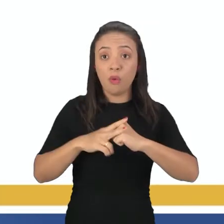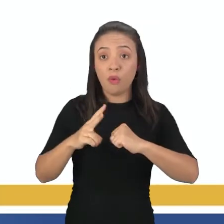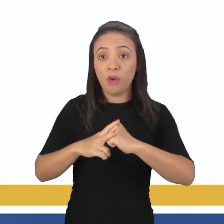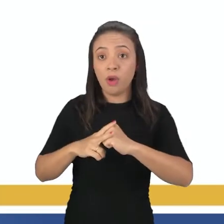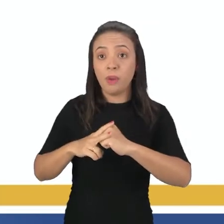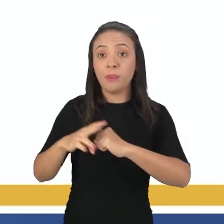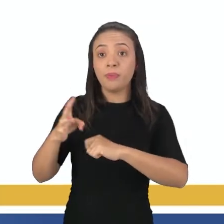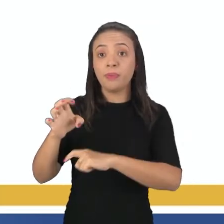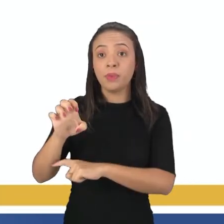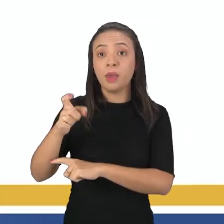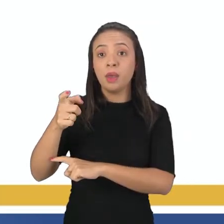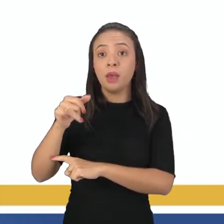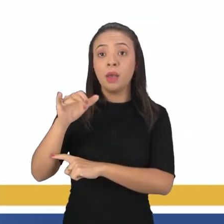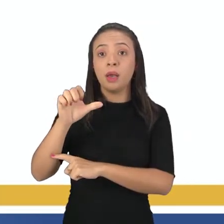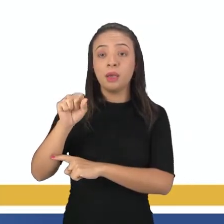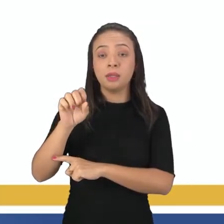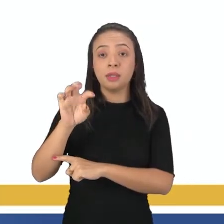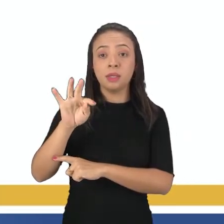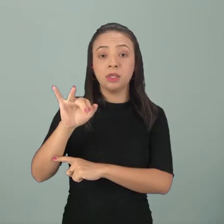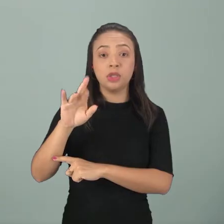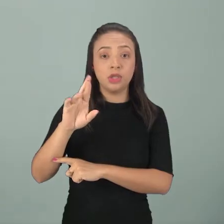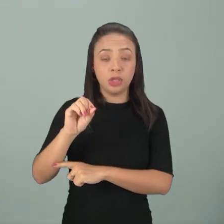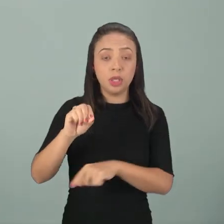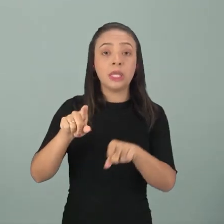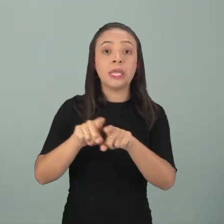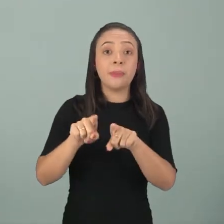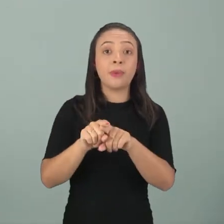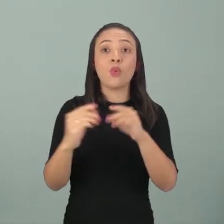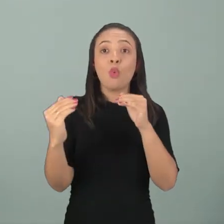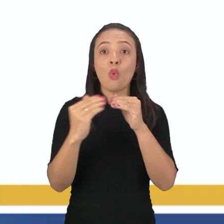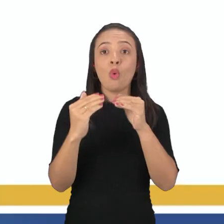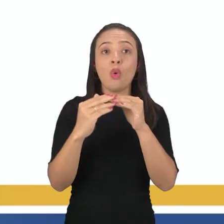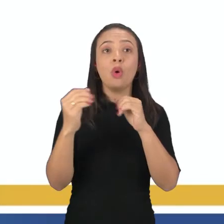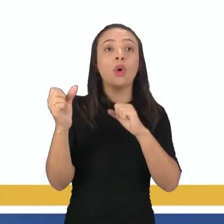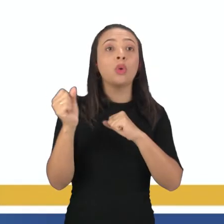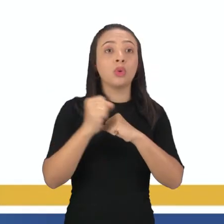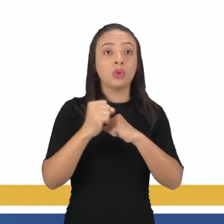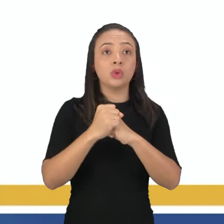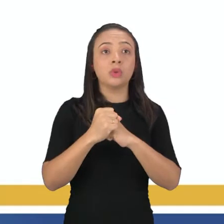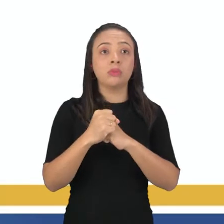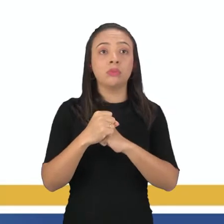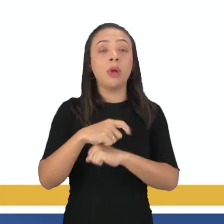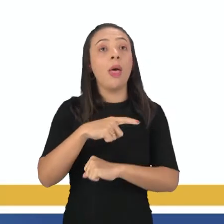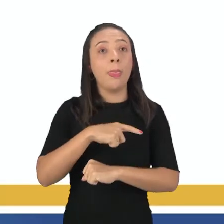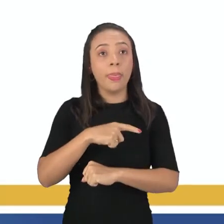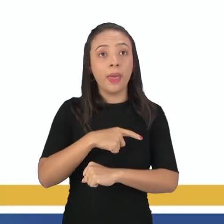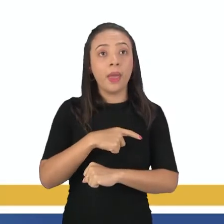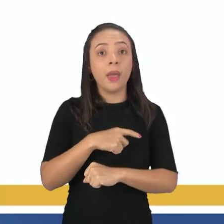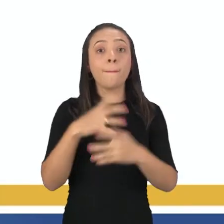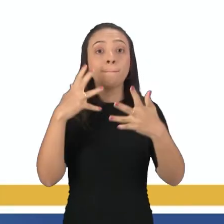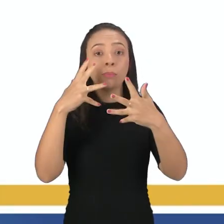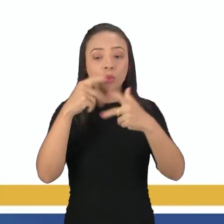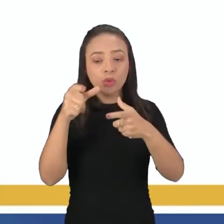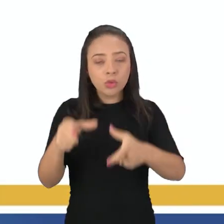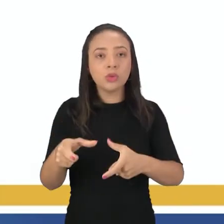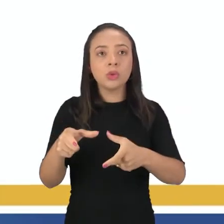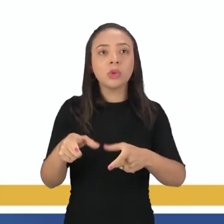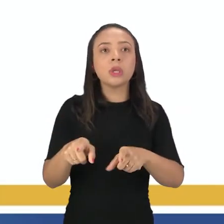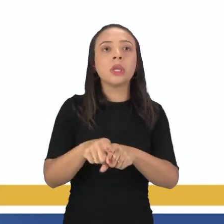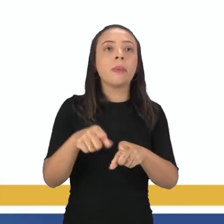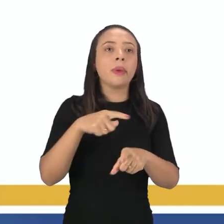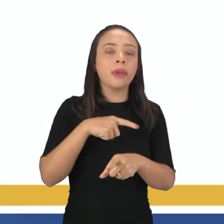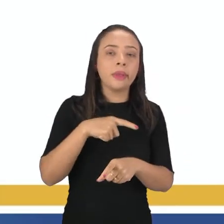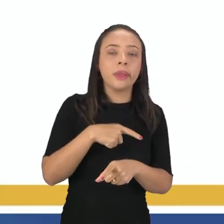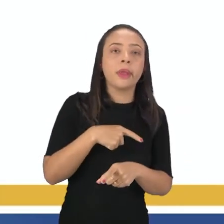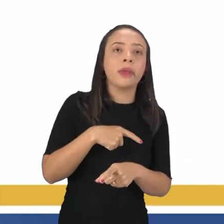na frase, ele vai concordar com o sujeito, ok? Existe algo belo naquele lugar, existem muitas coisas